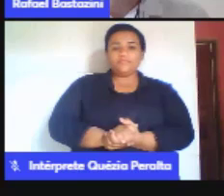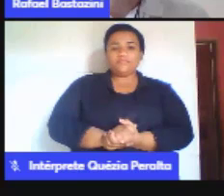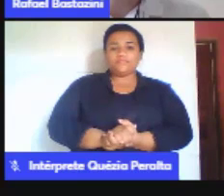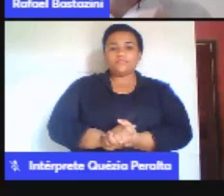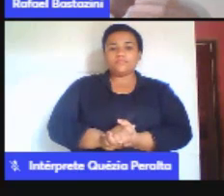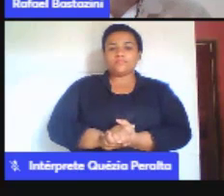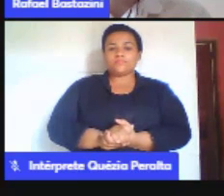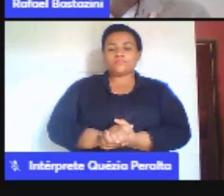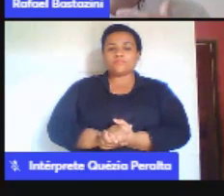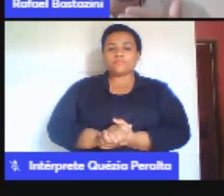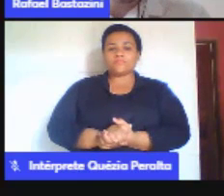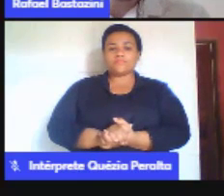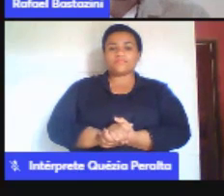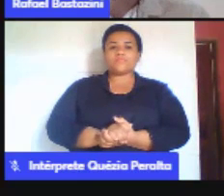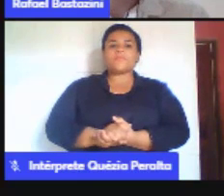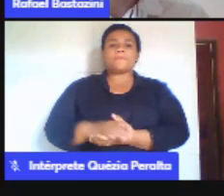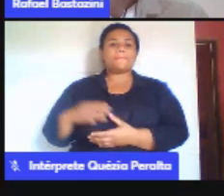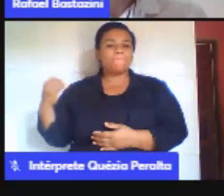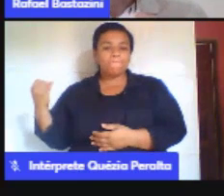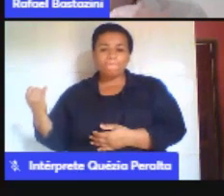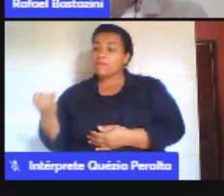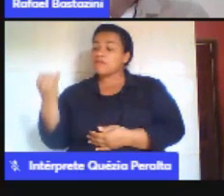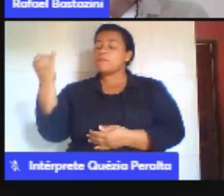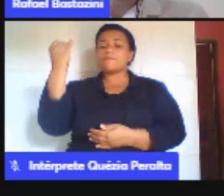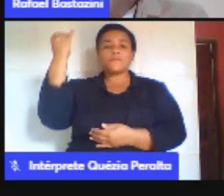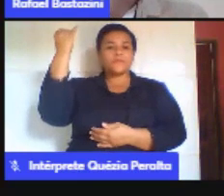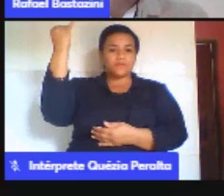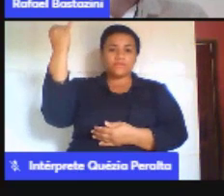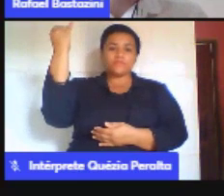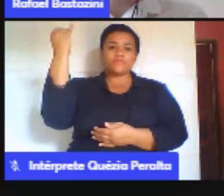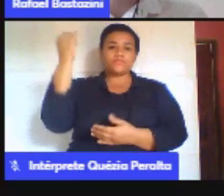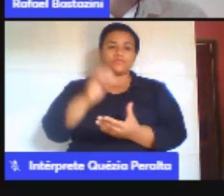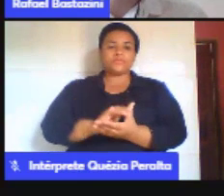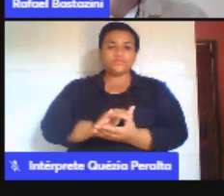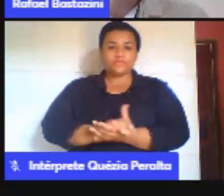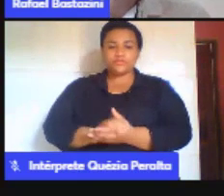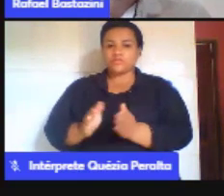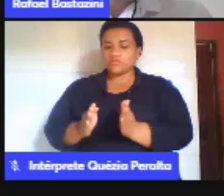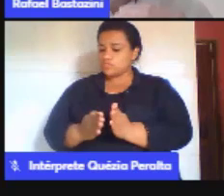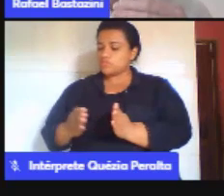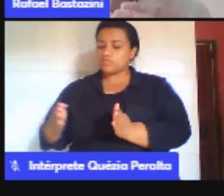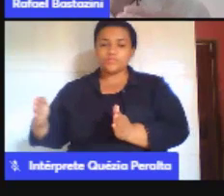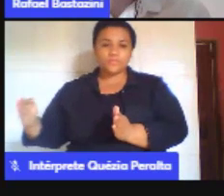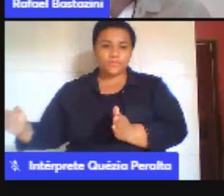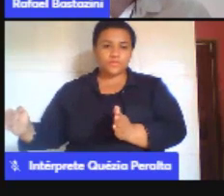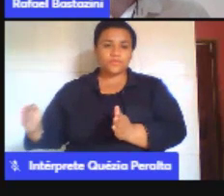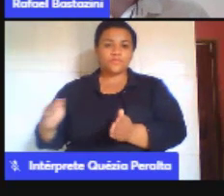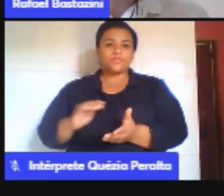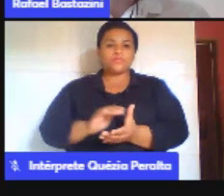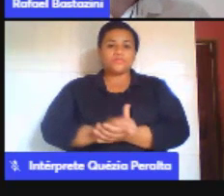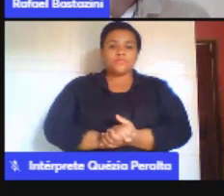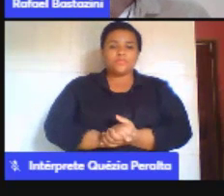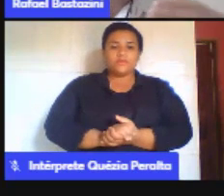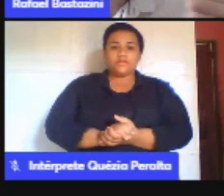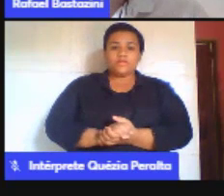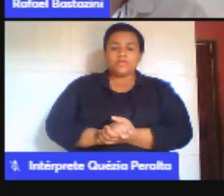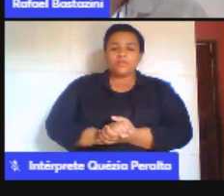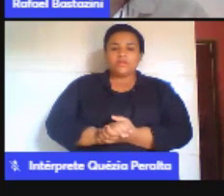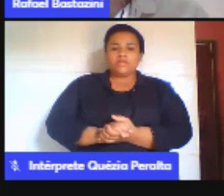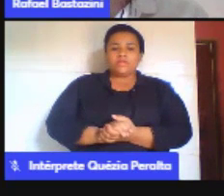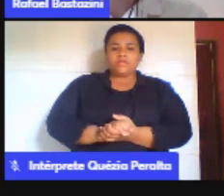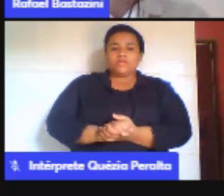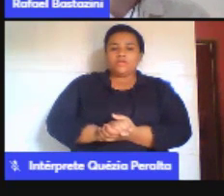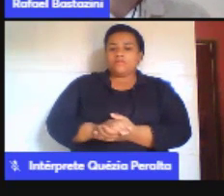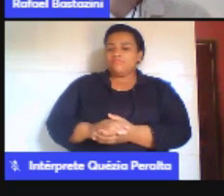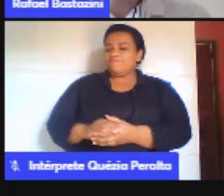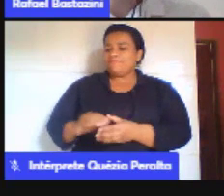de Campo Grande e que foi muito importante naquele período, a infraestrutura urbana, como eu disse